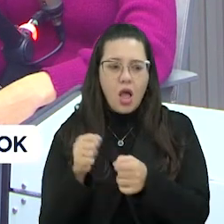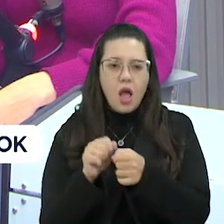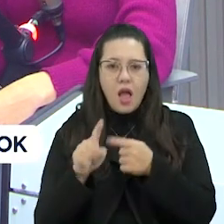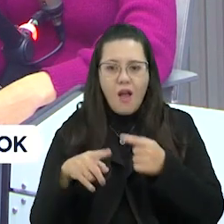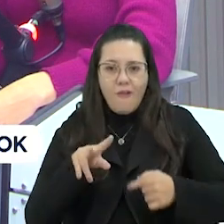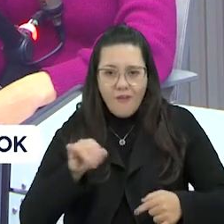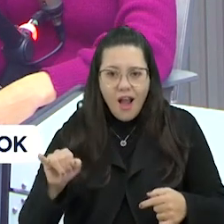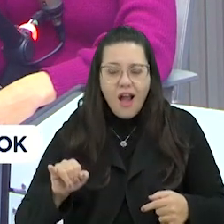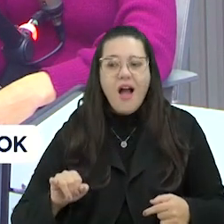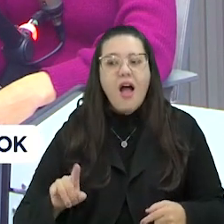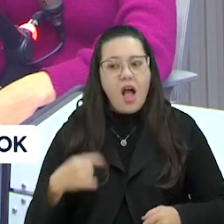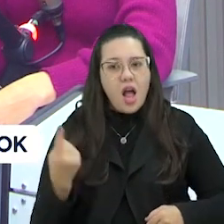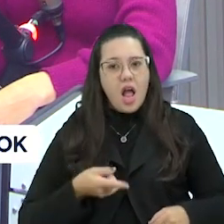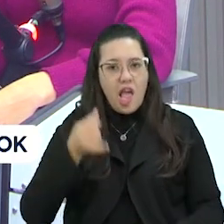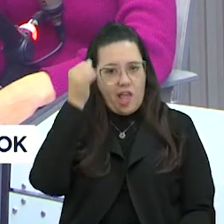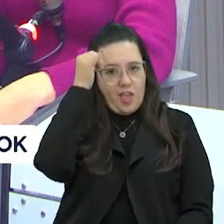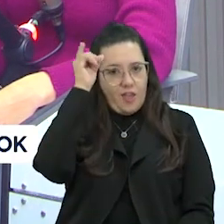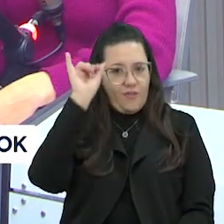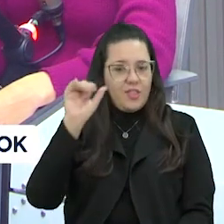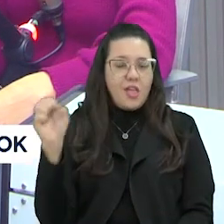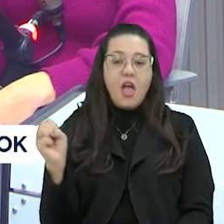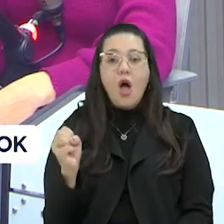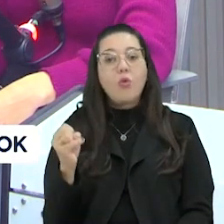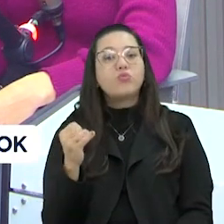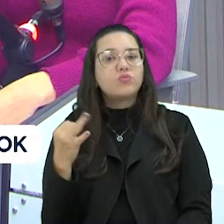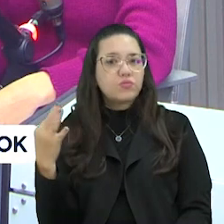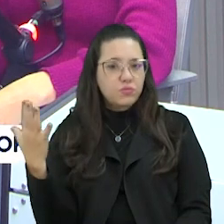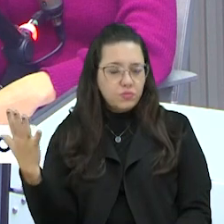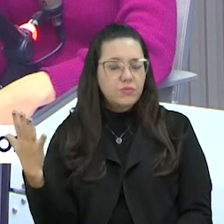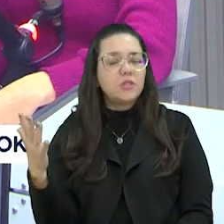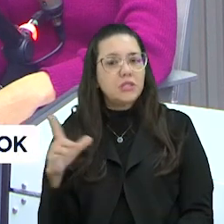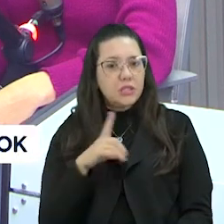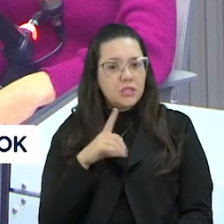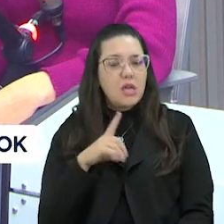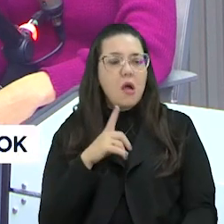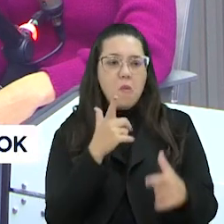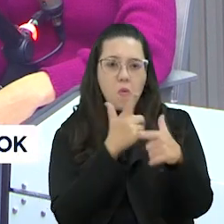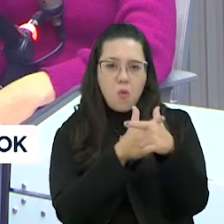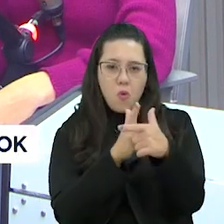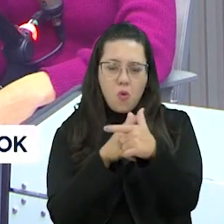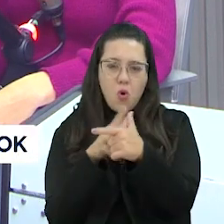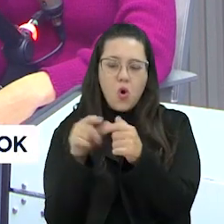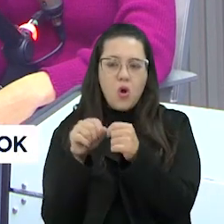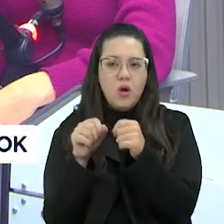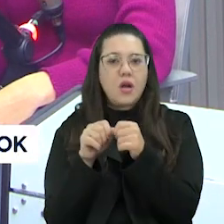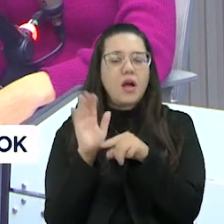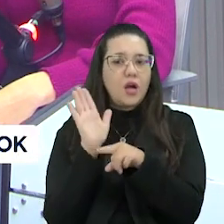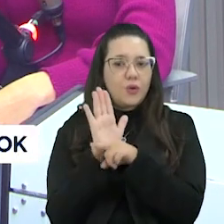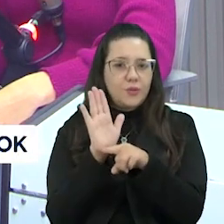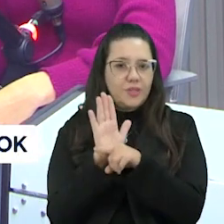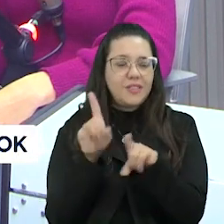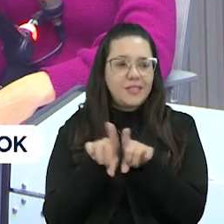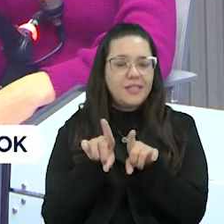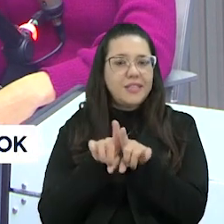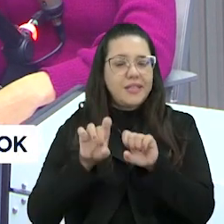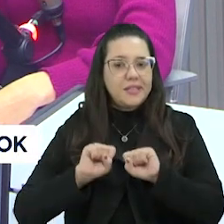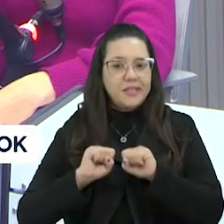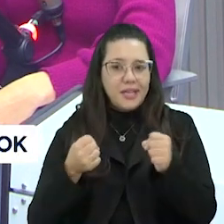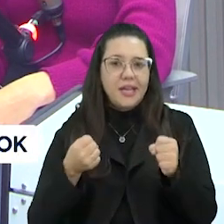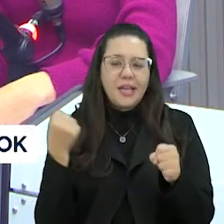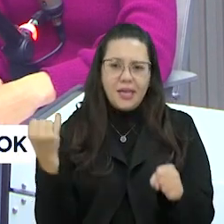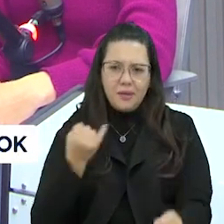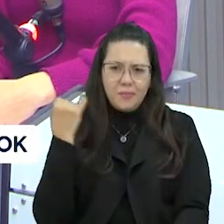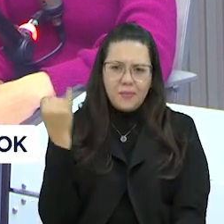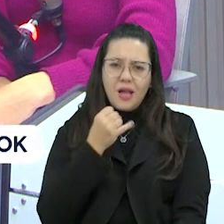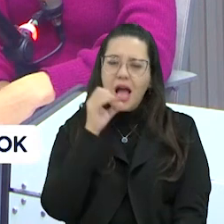gente conseguiu evitar alguns delitos por conta dessa situação da vizinhança solidária rural, né, com o empenho do Plus Code, que a viatura chega